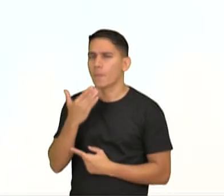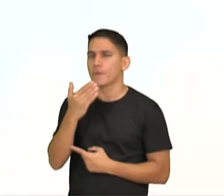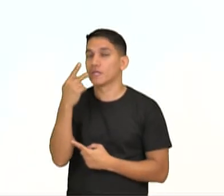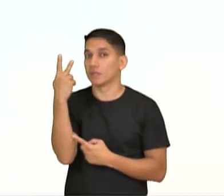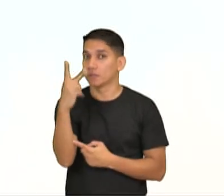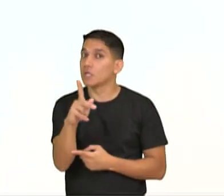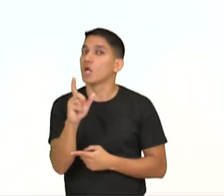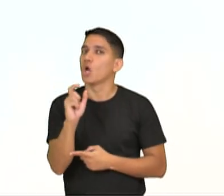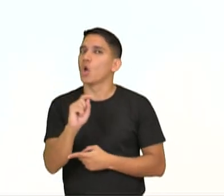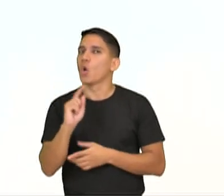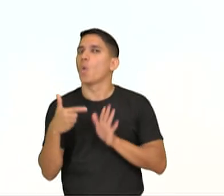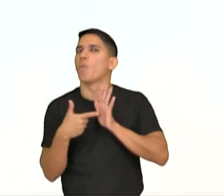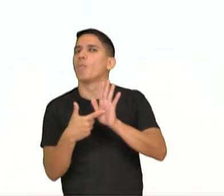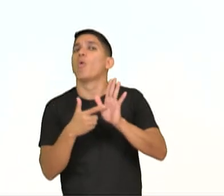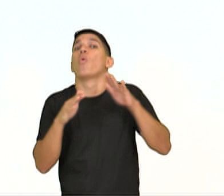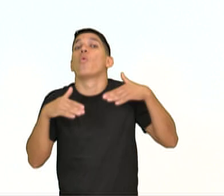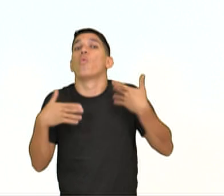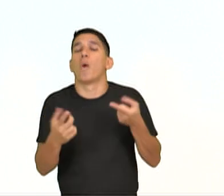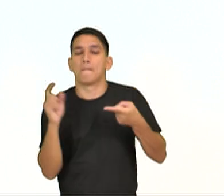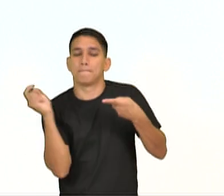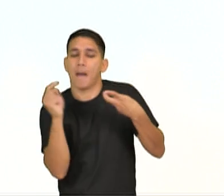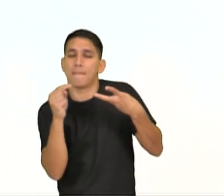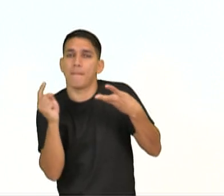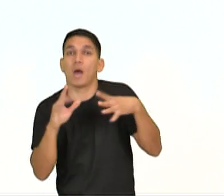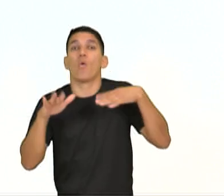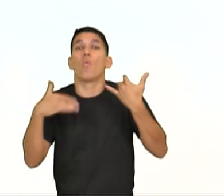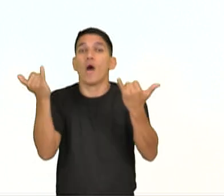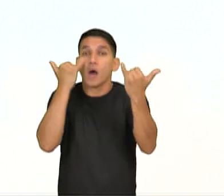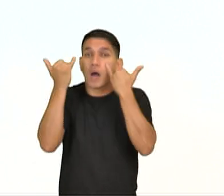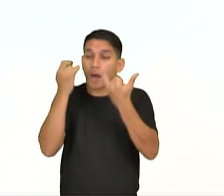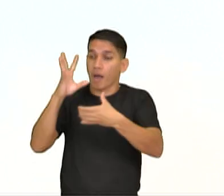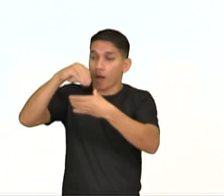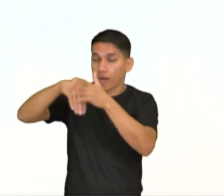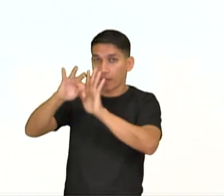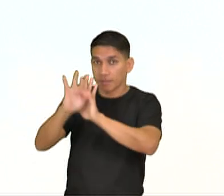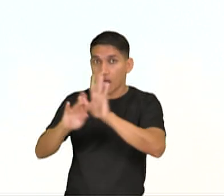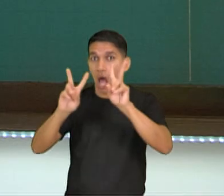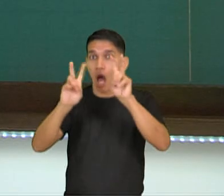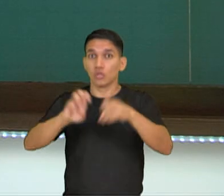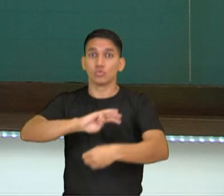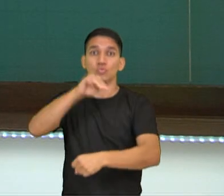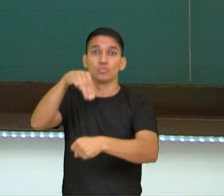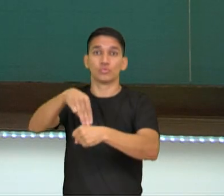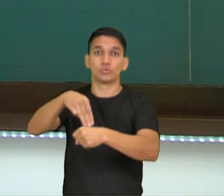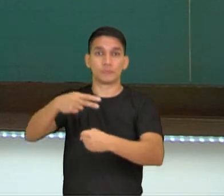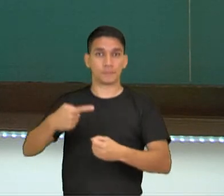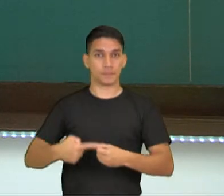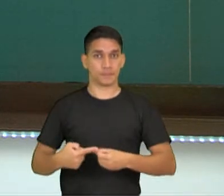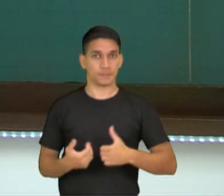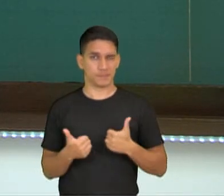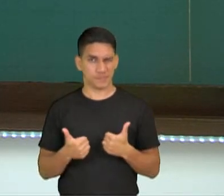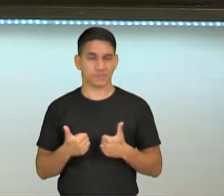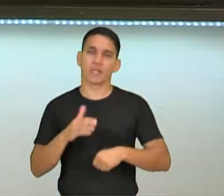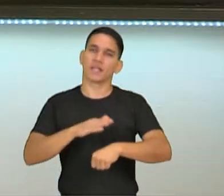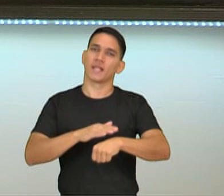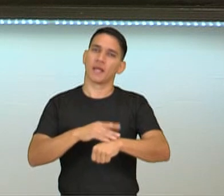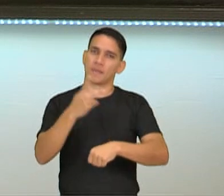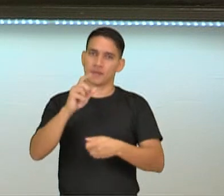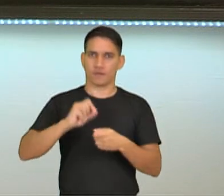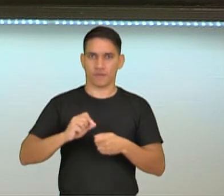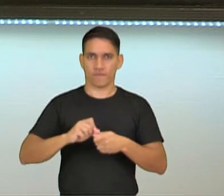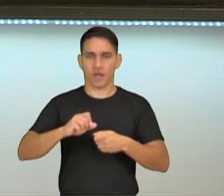para vocês identificar as informações que o texto apresenta sobre a cidade de Maringá, tá? Então, um tempo para